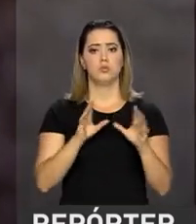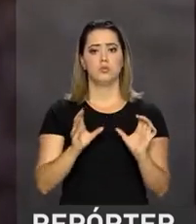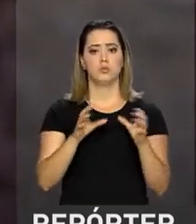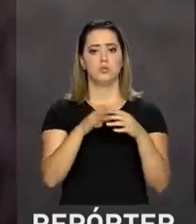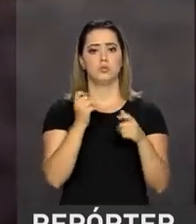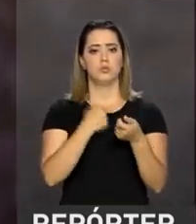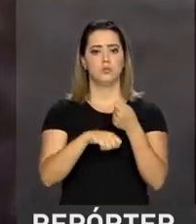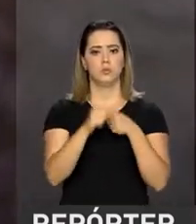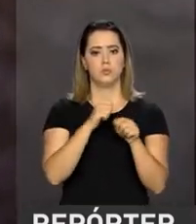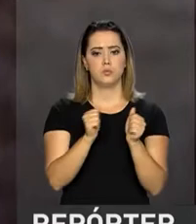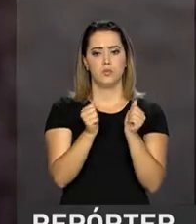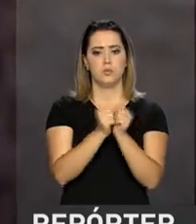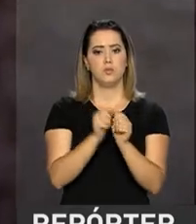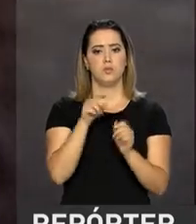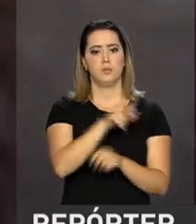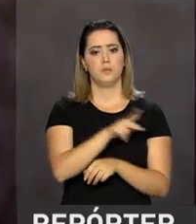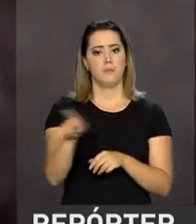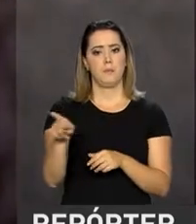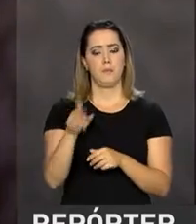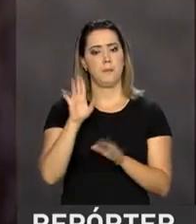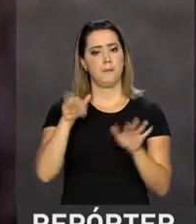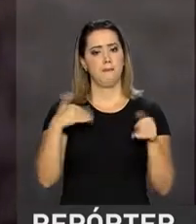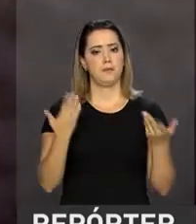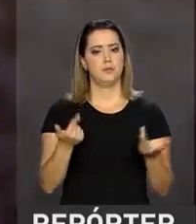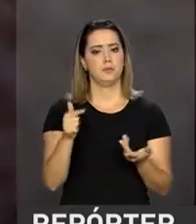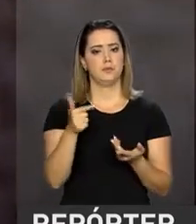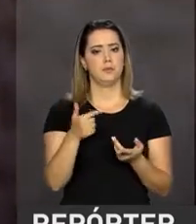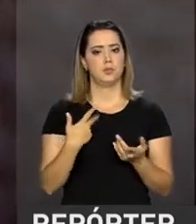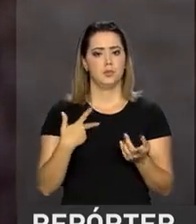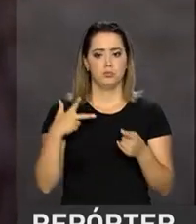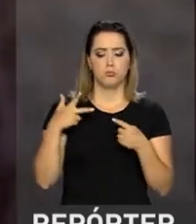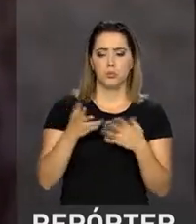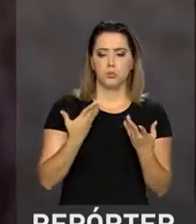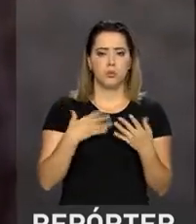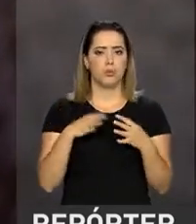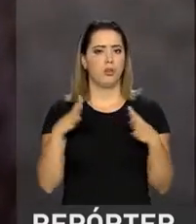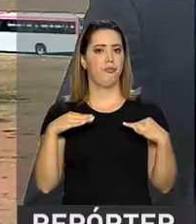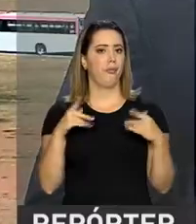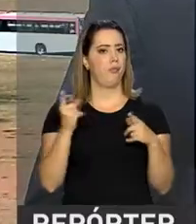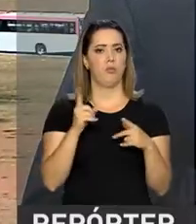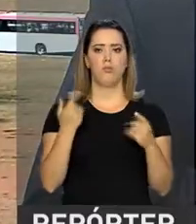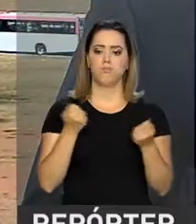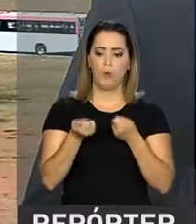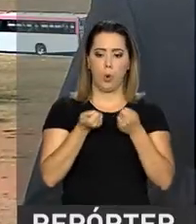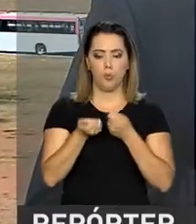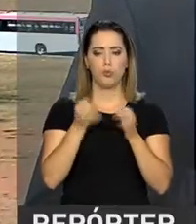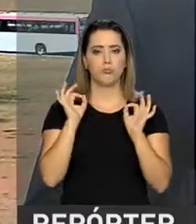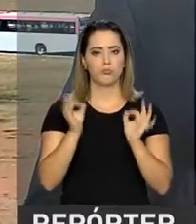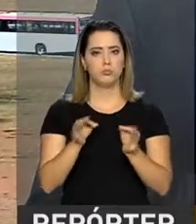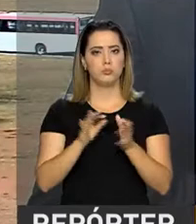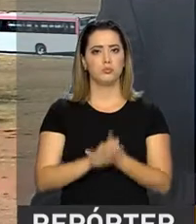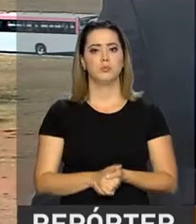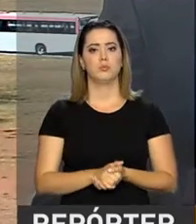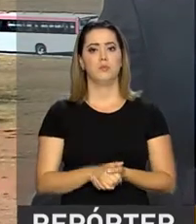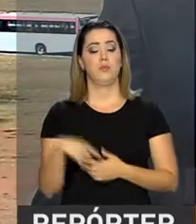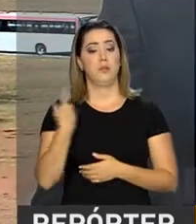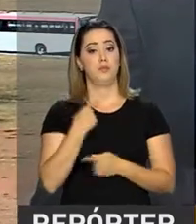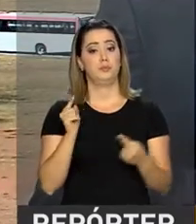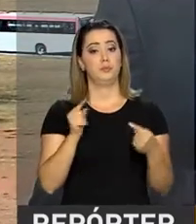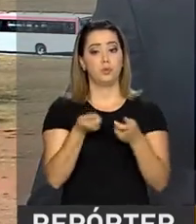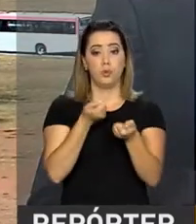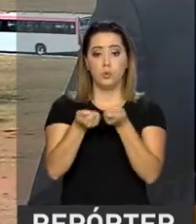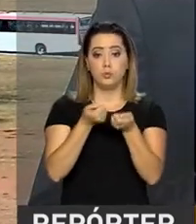econômica e juntamente com presidente portanto não tem folga não estamos ajustados às metas fiscais previstas pelo governo